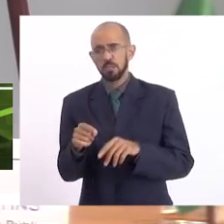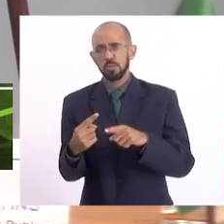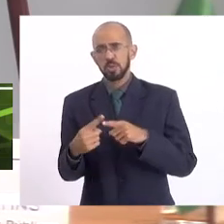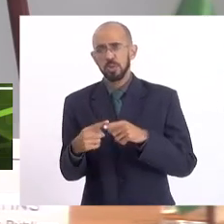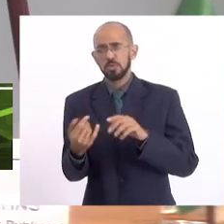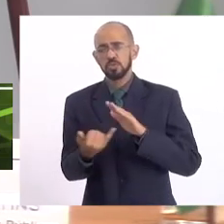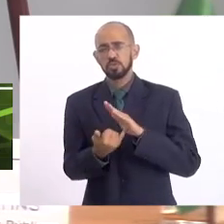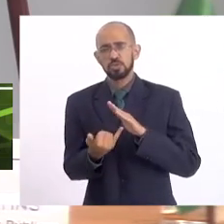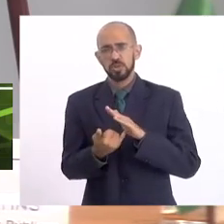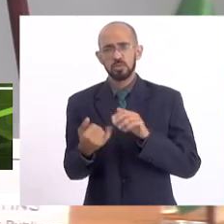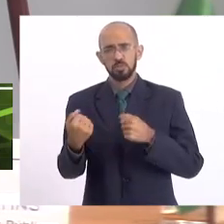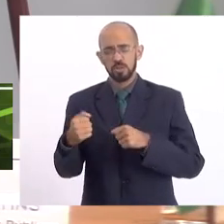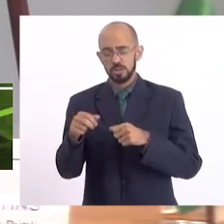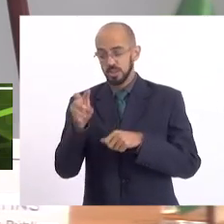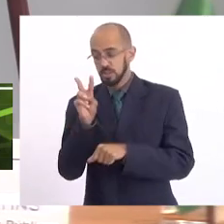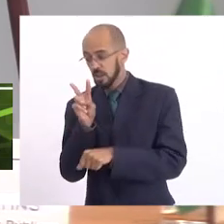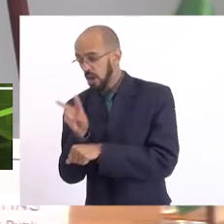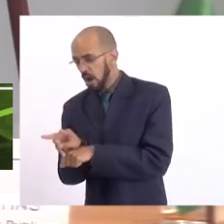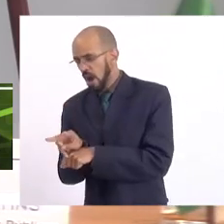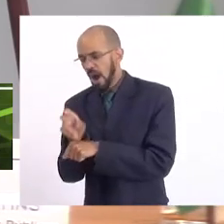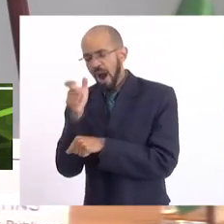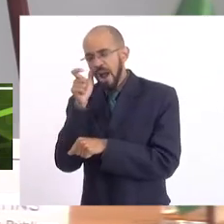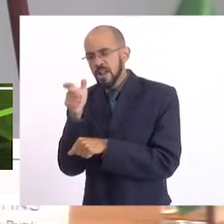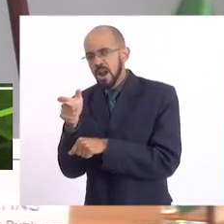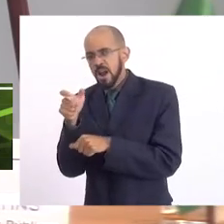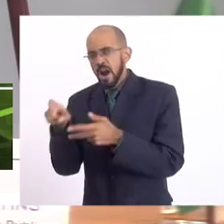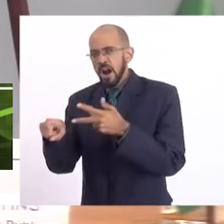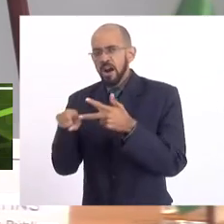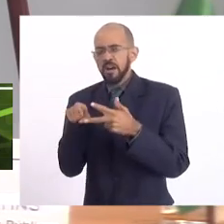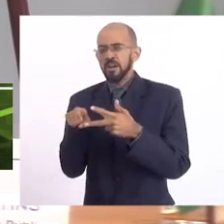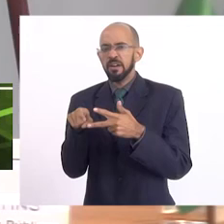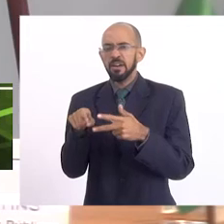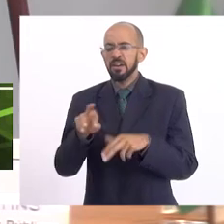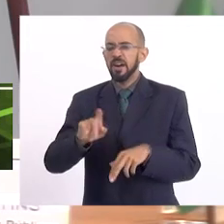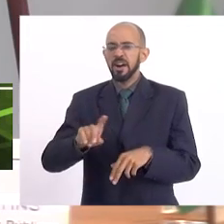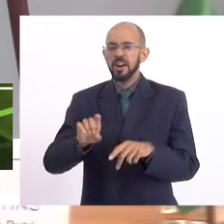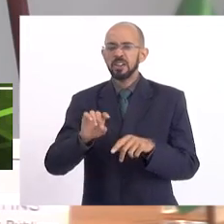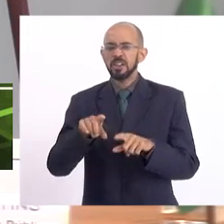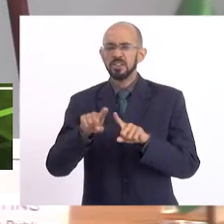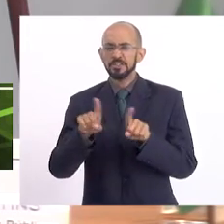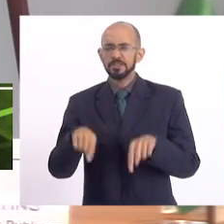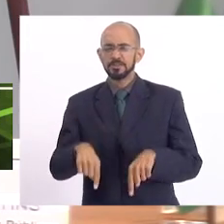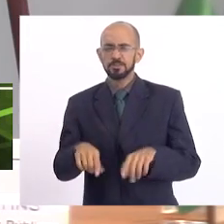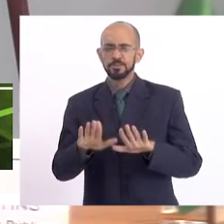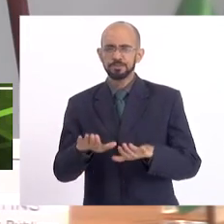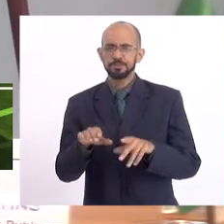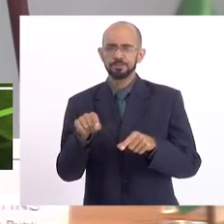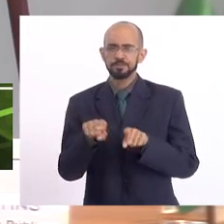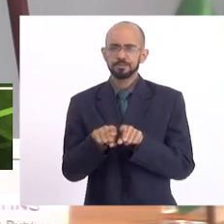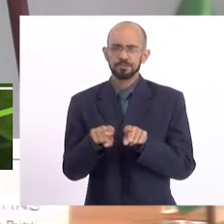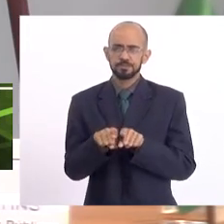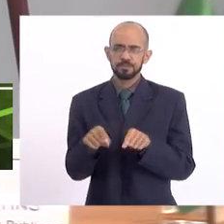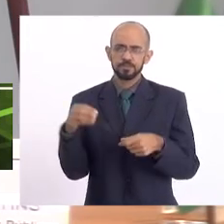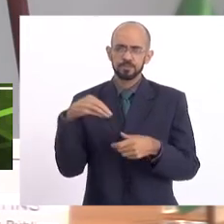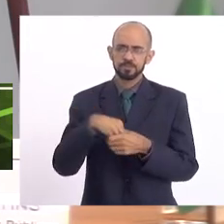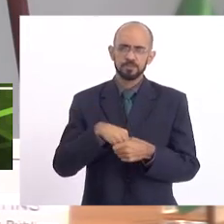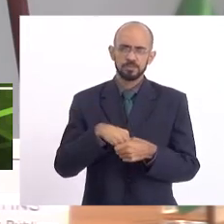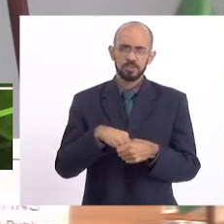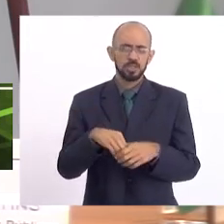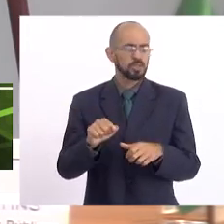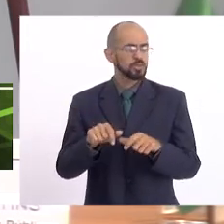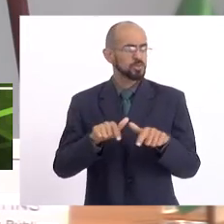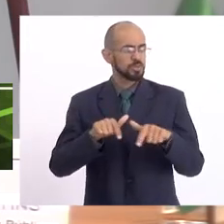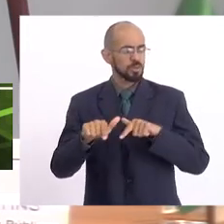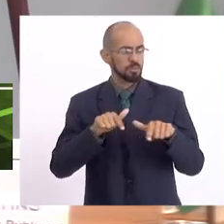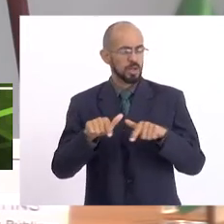do olhar do executivo, da qualidade, não só os servidores, mas quem está ali dentro cumprindo a sua